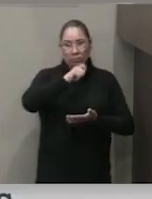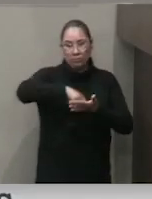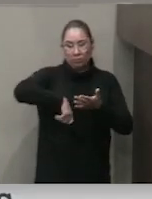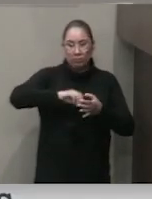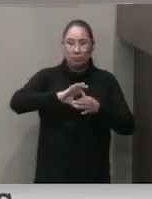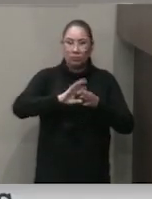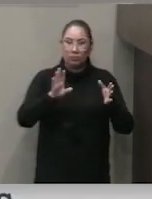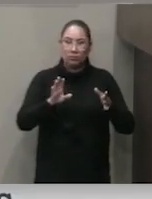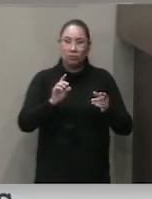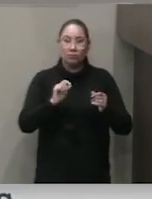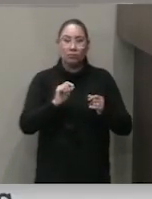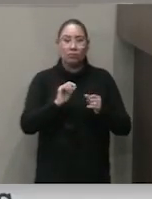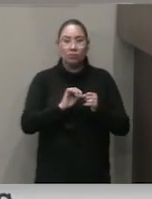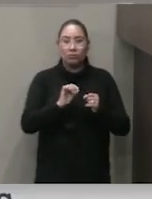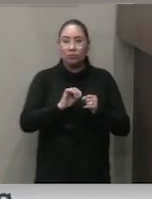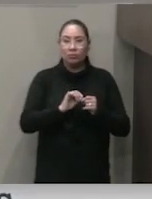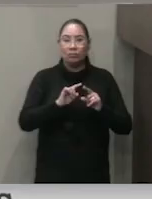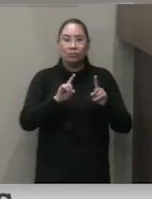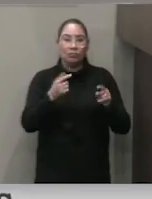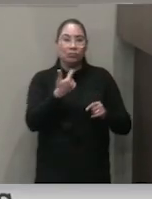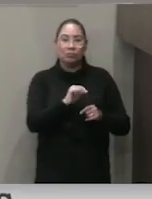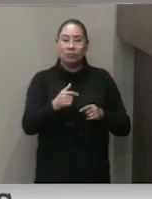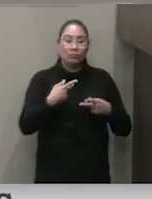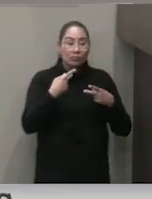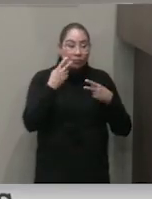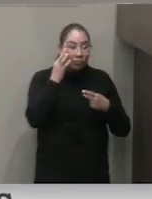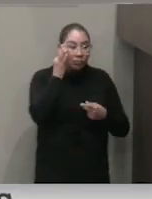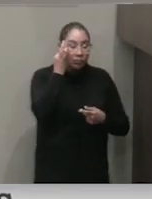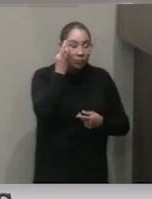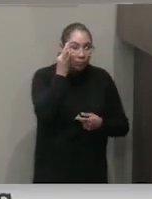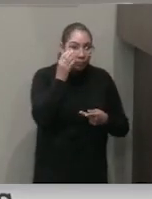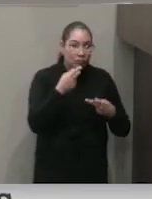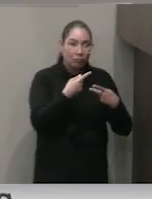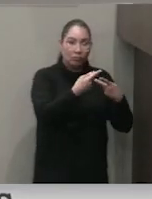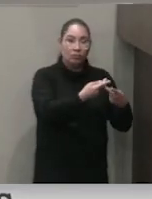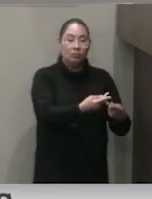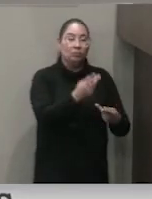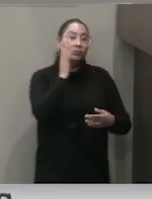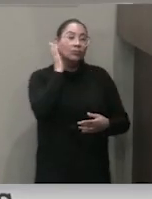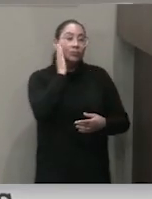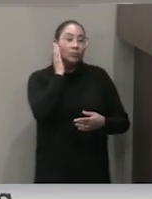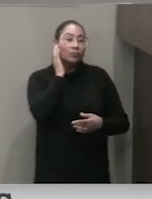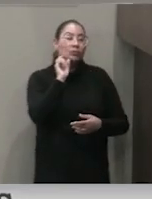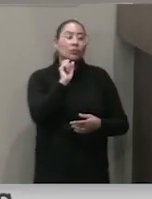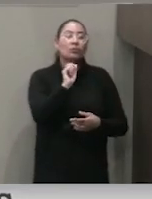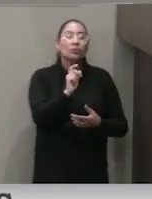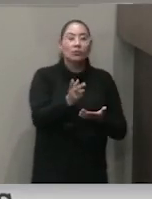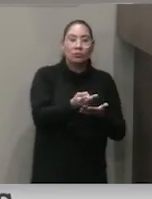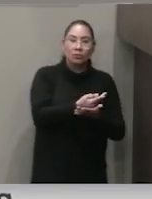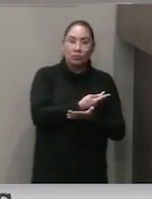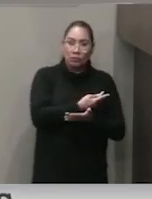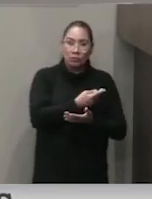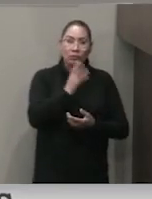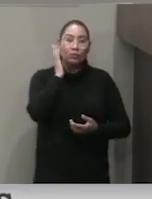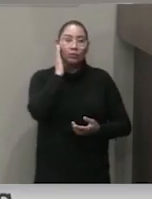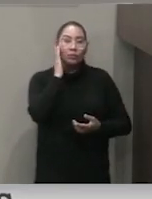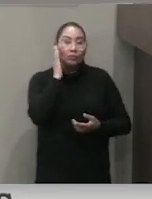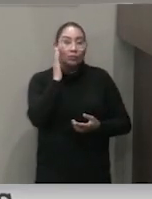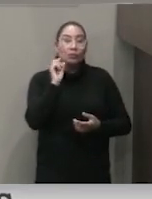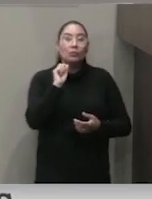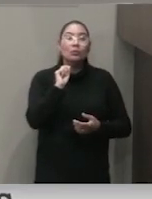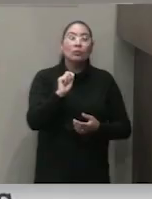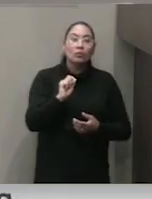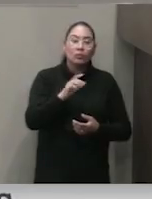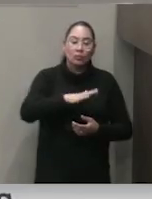são feitas sem sequer se ter a visita em loco, para saber do que se trata, qual é a